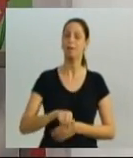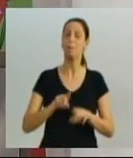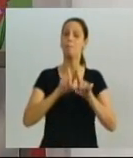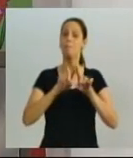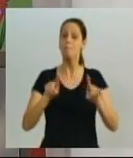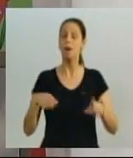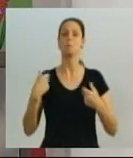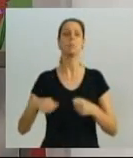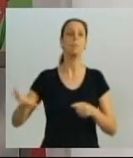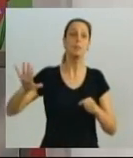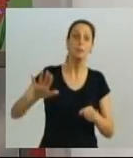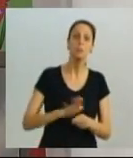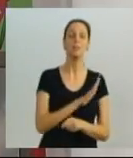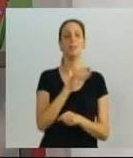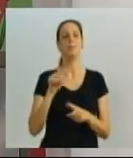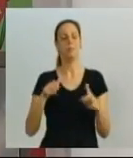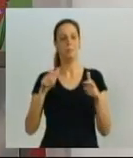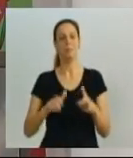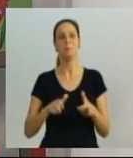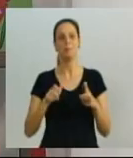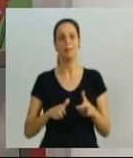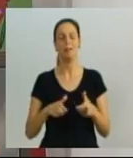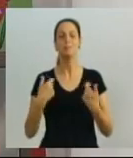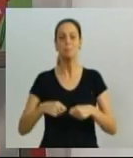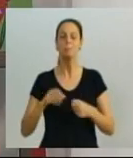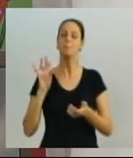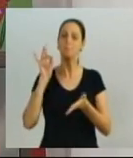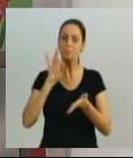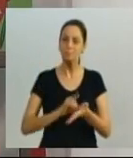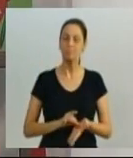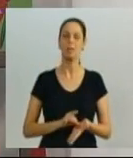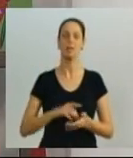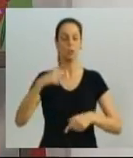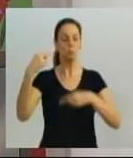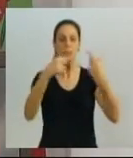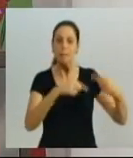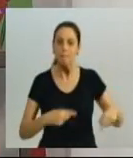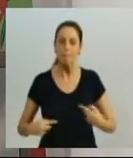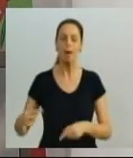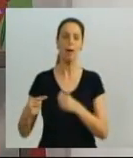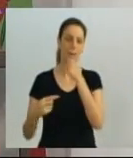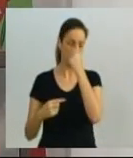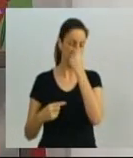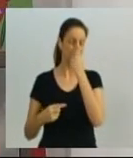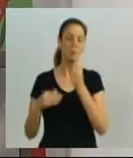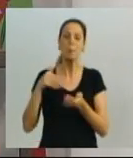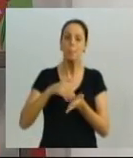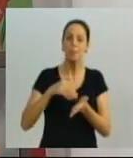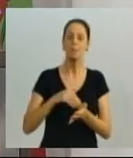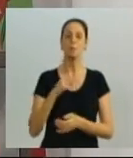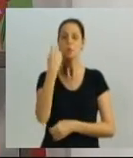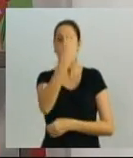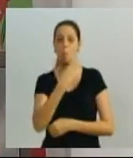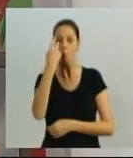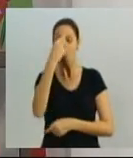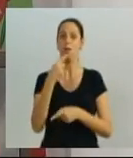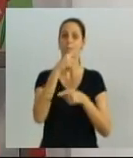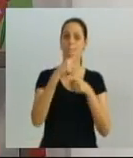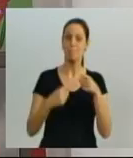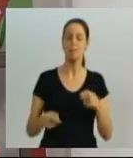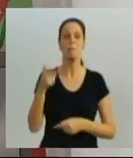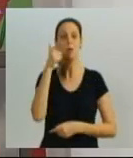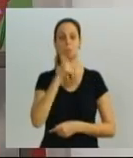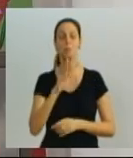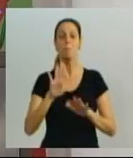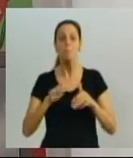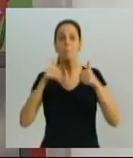deveria estar lotado aqui hoje, deveria ser um debate de mínimo 1h30 para que possa melhorar o